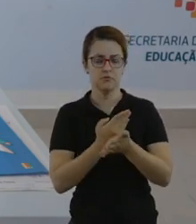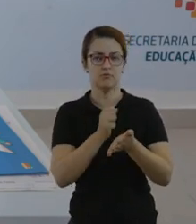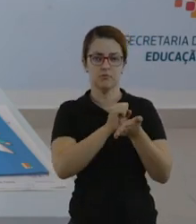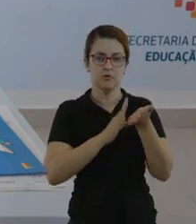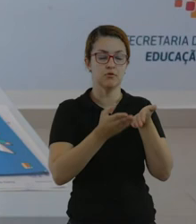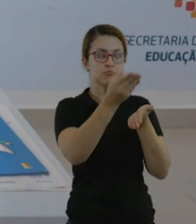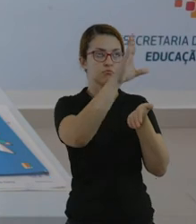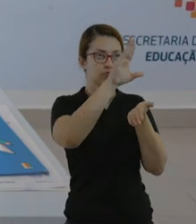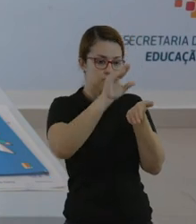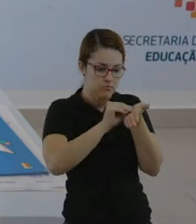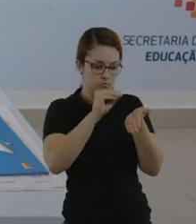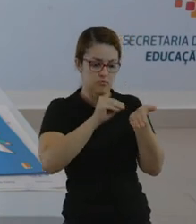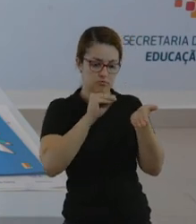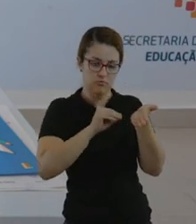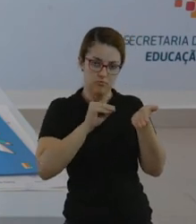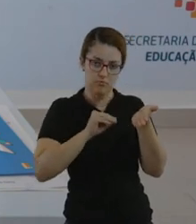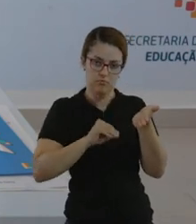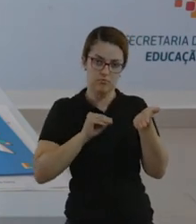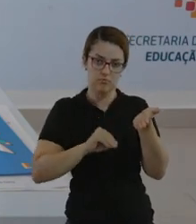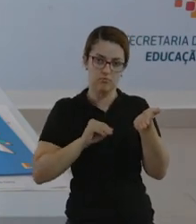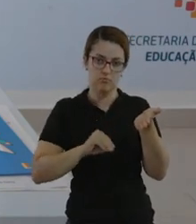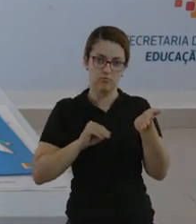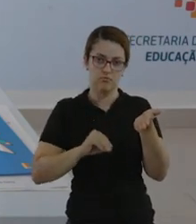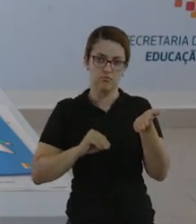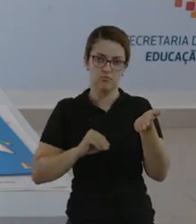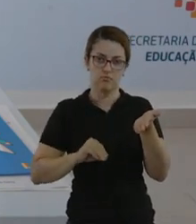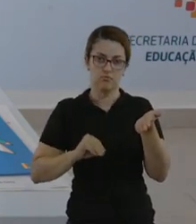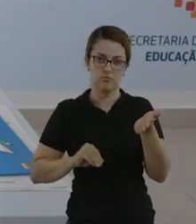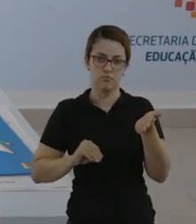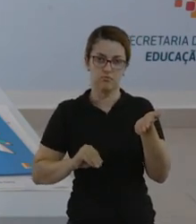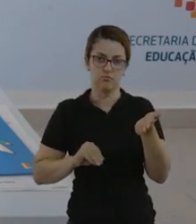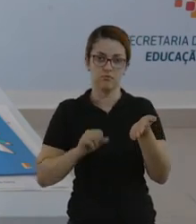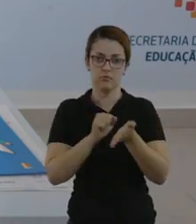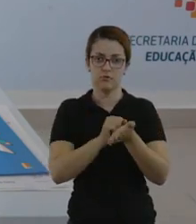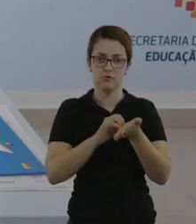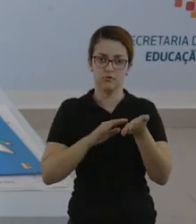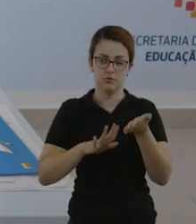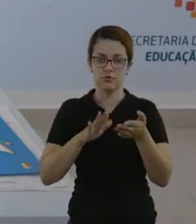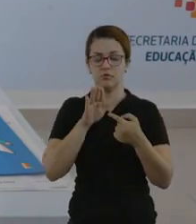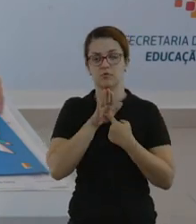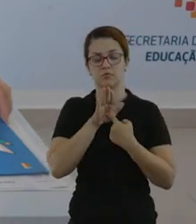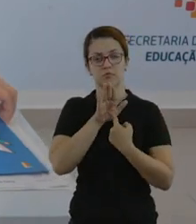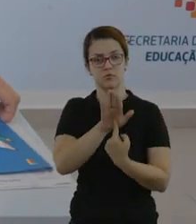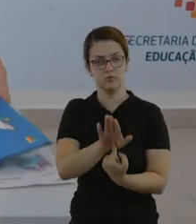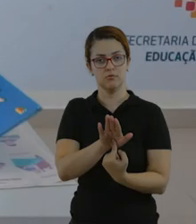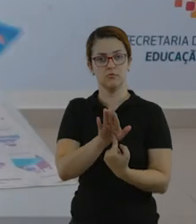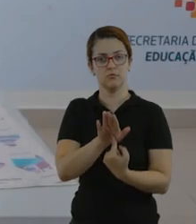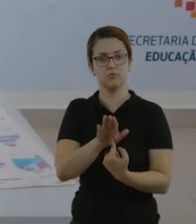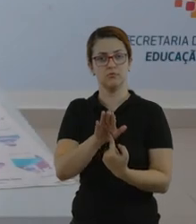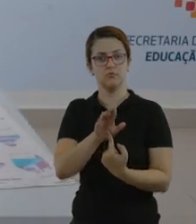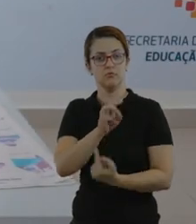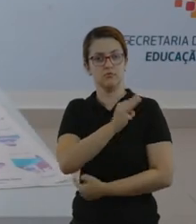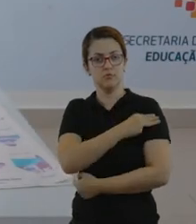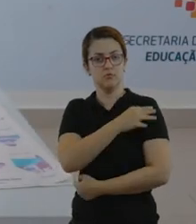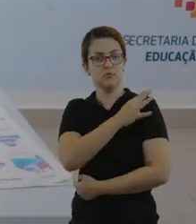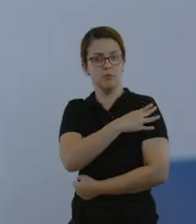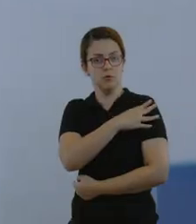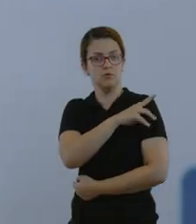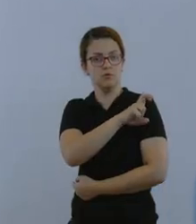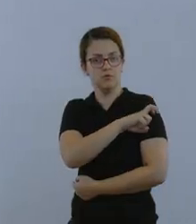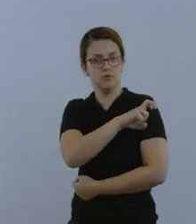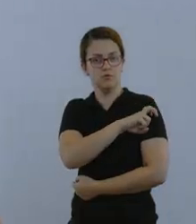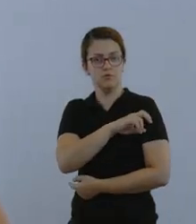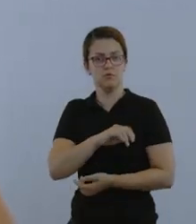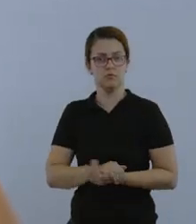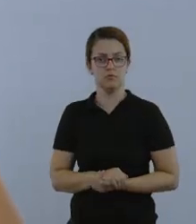pelos horários in English, em inglês, ok? E não esqueçam, pessoal, de registrar todas essas atividades